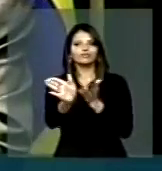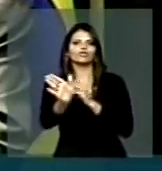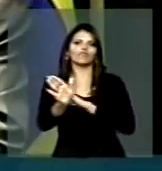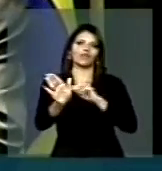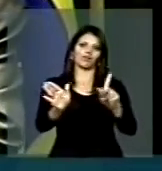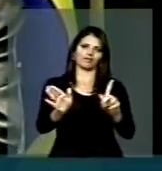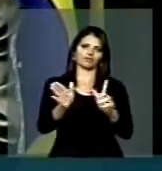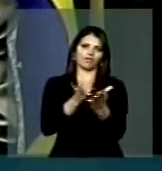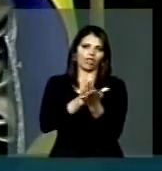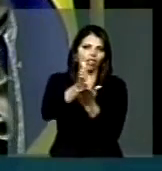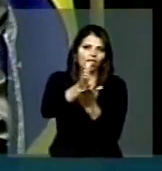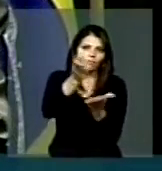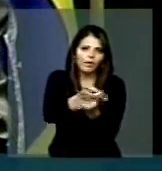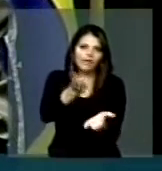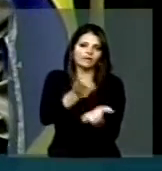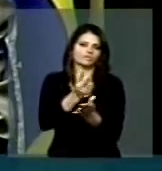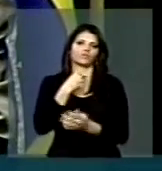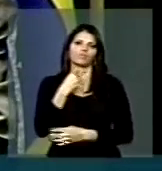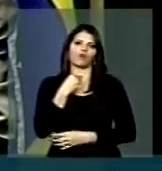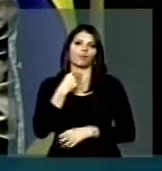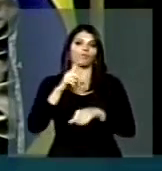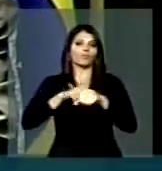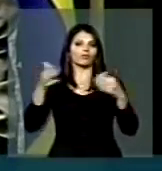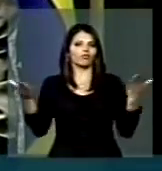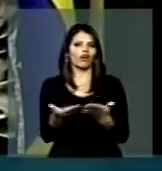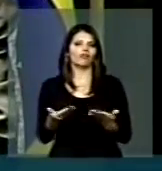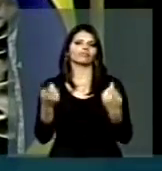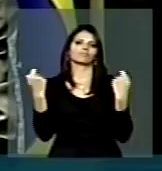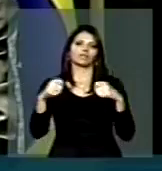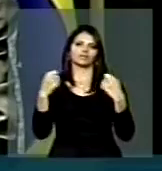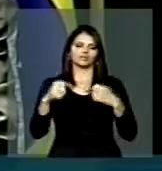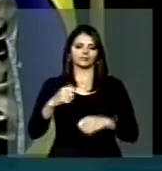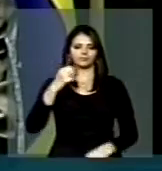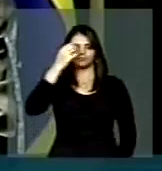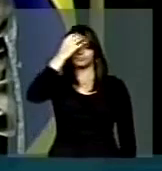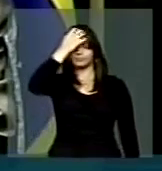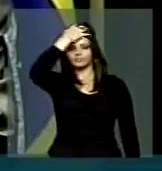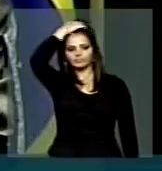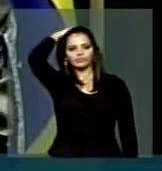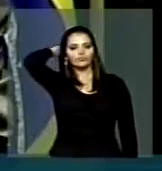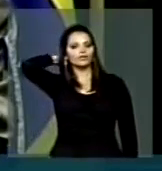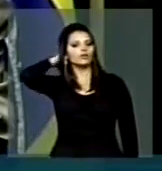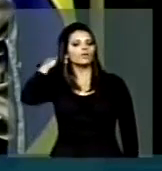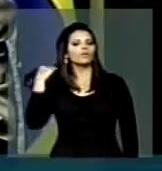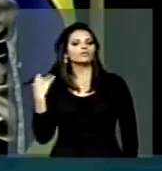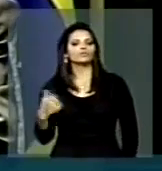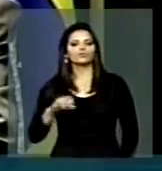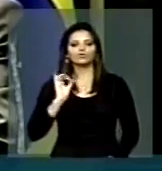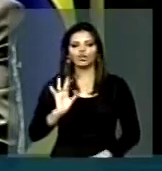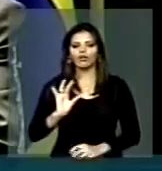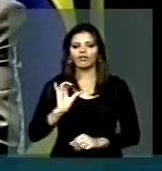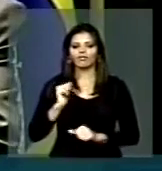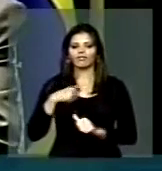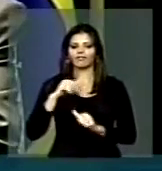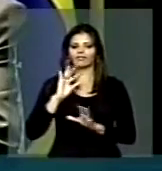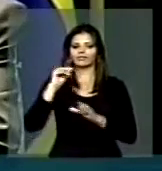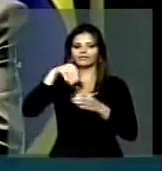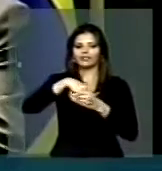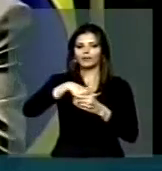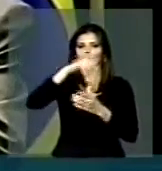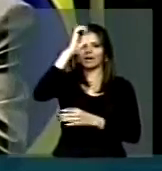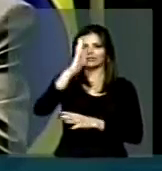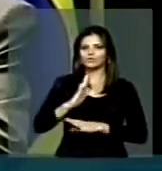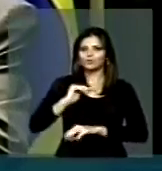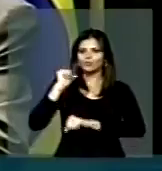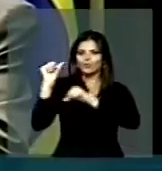Nós estamos chegando a um desses momentos. Não é apenas pela questão da dinâmica interna do país. O